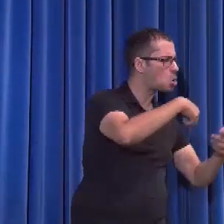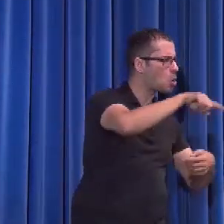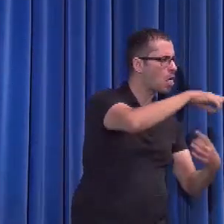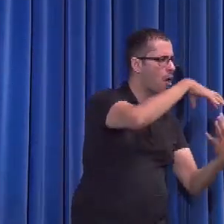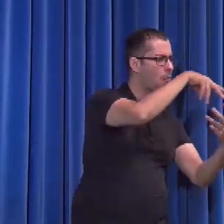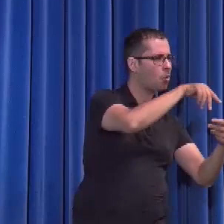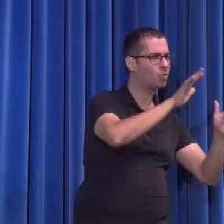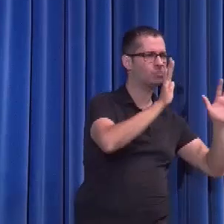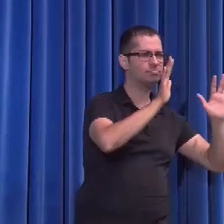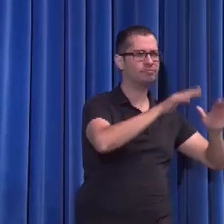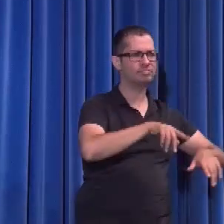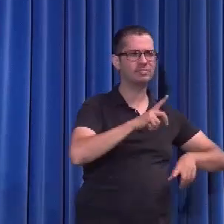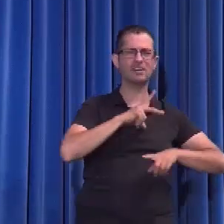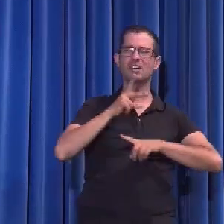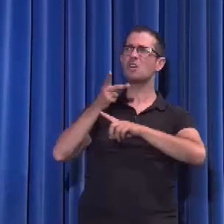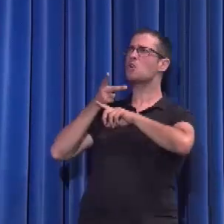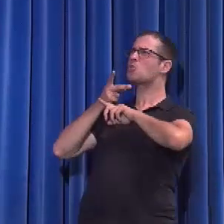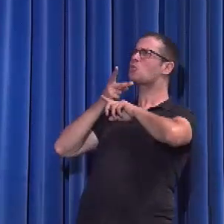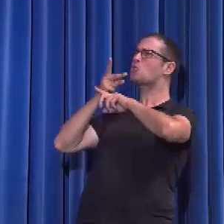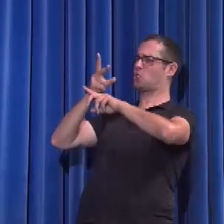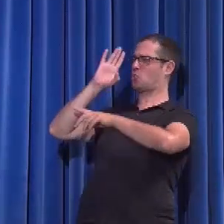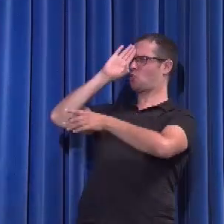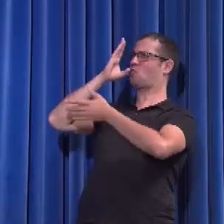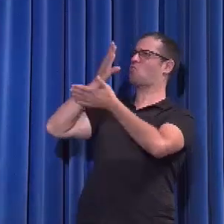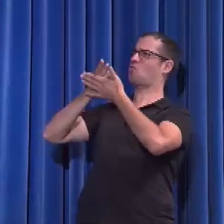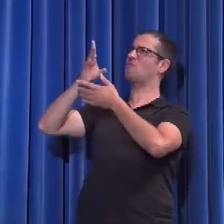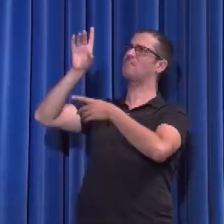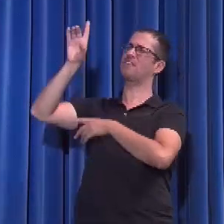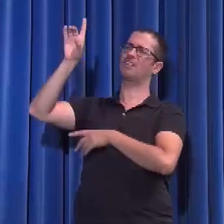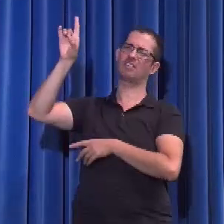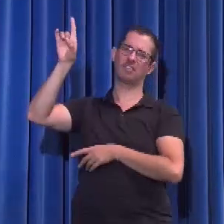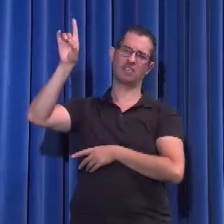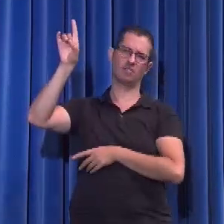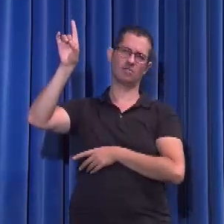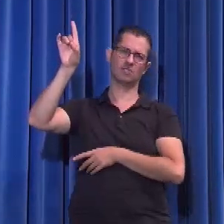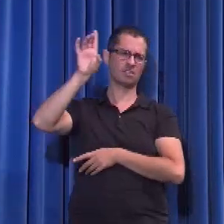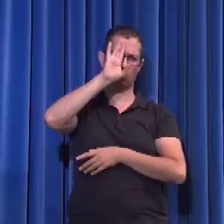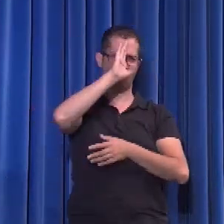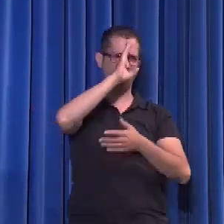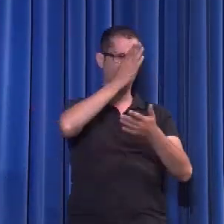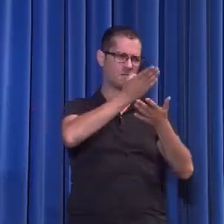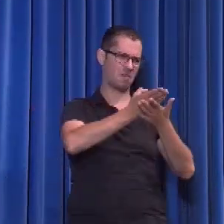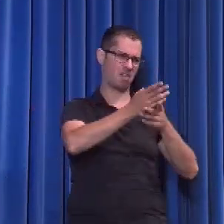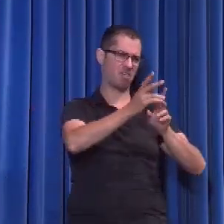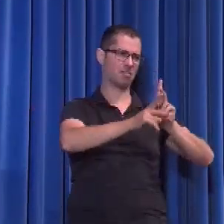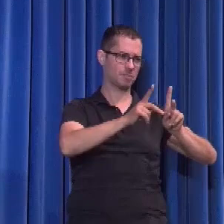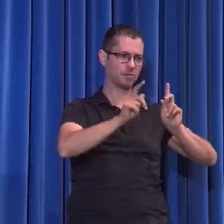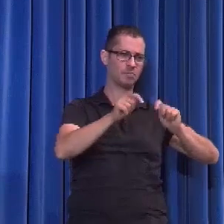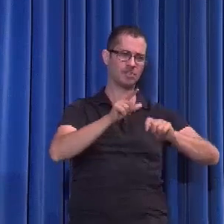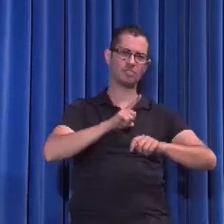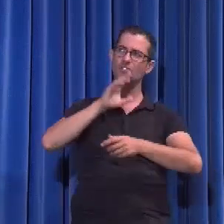ao Senhor. Não confie nos seus próprios. Confie no Senhor.